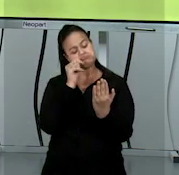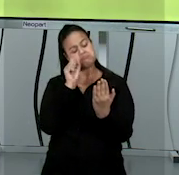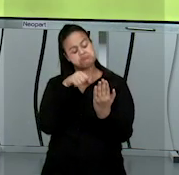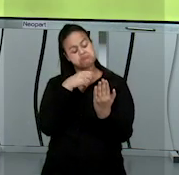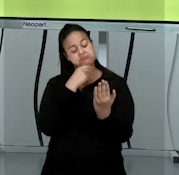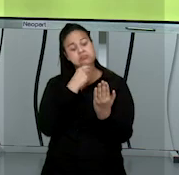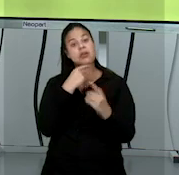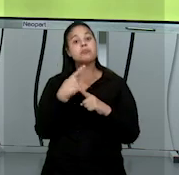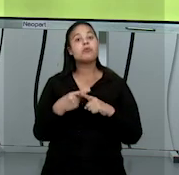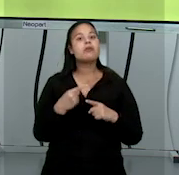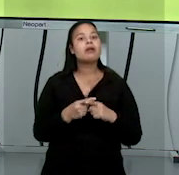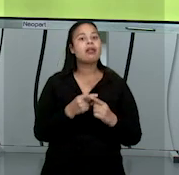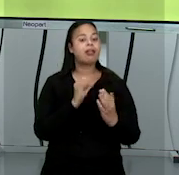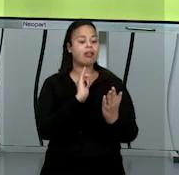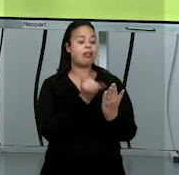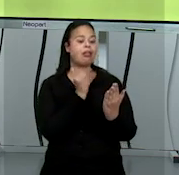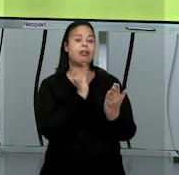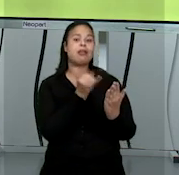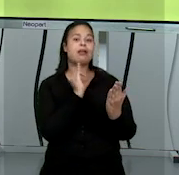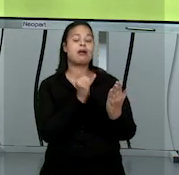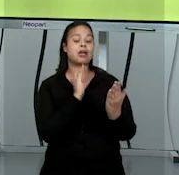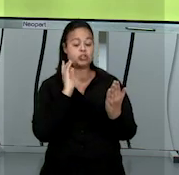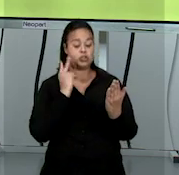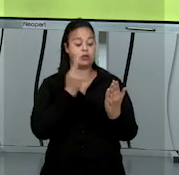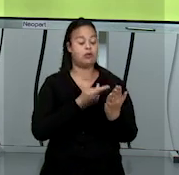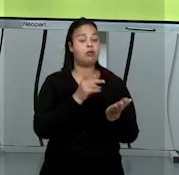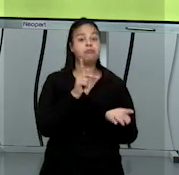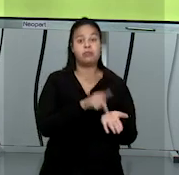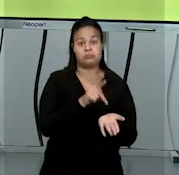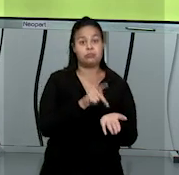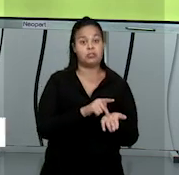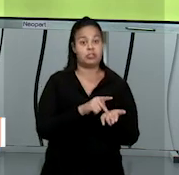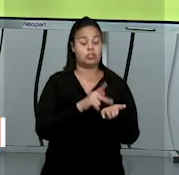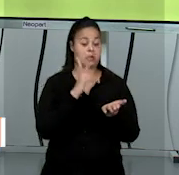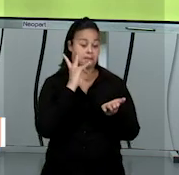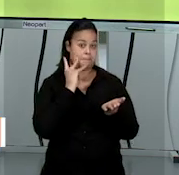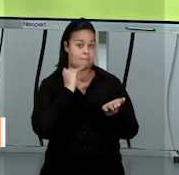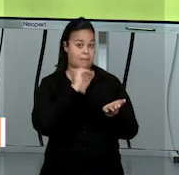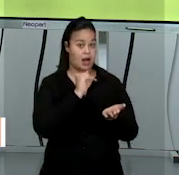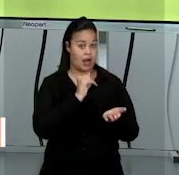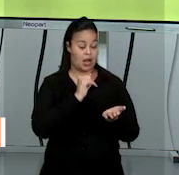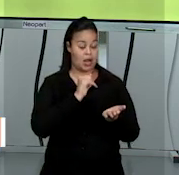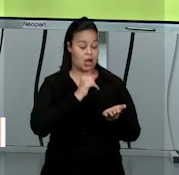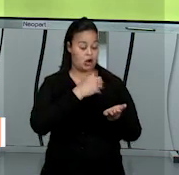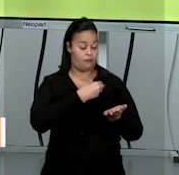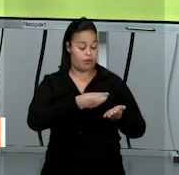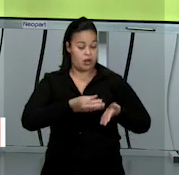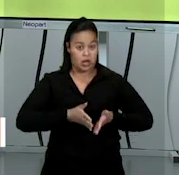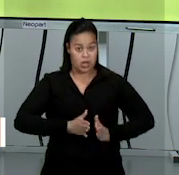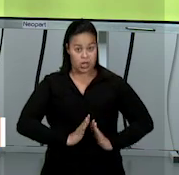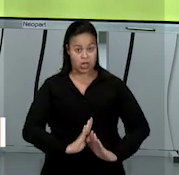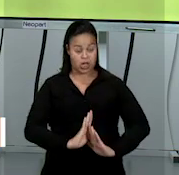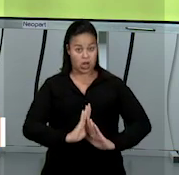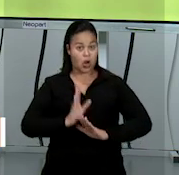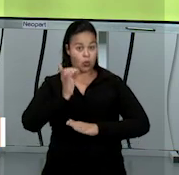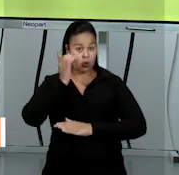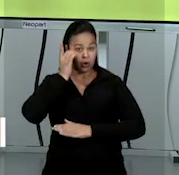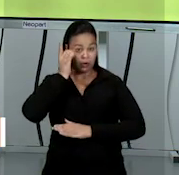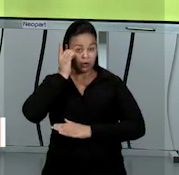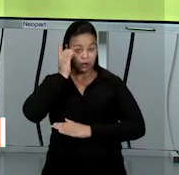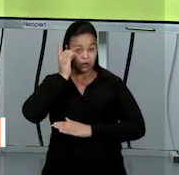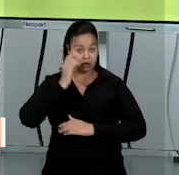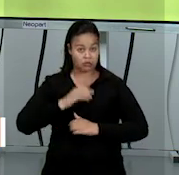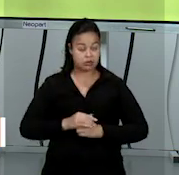um filho com síndrome de Down. Então, quando você lê esta orelha, você pensa, puxa